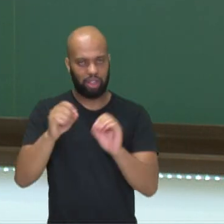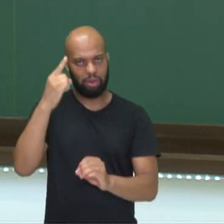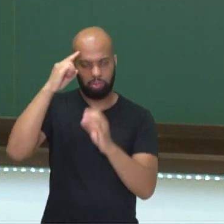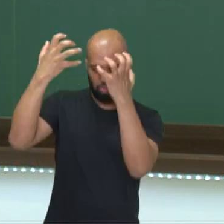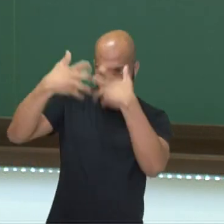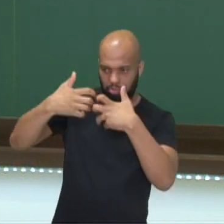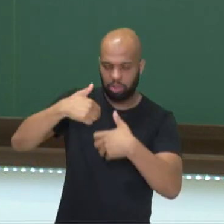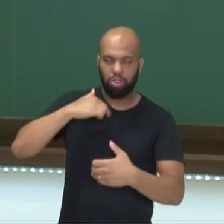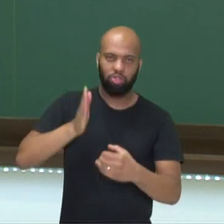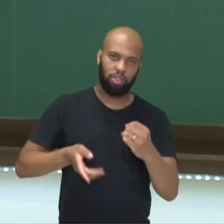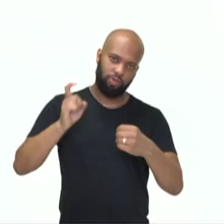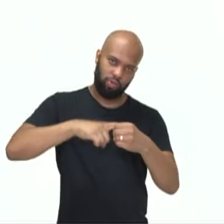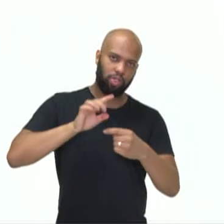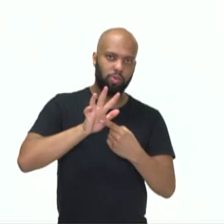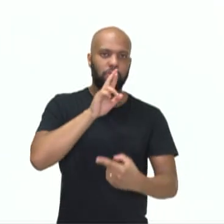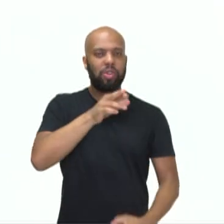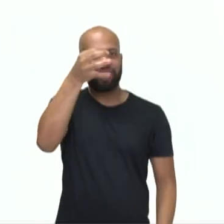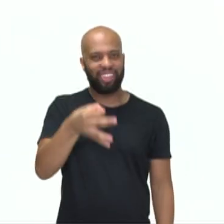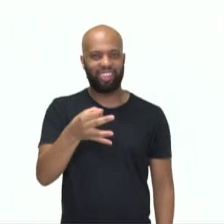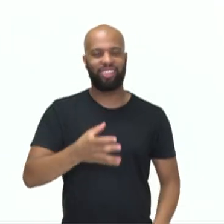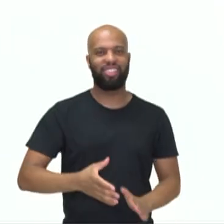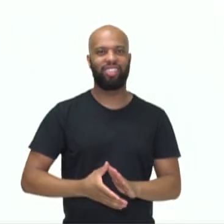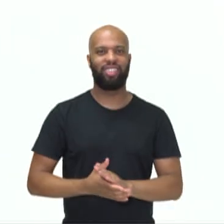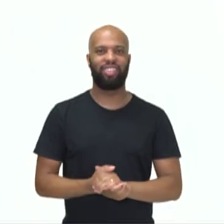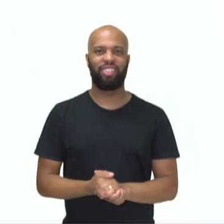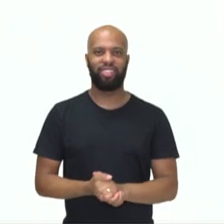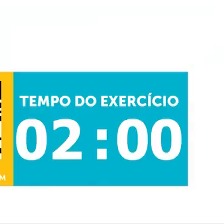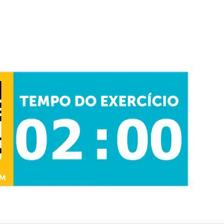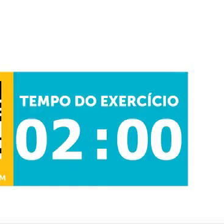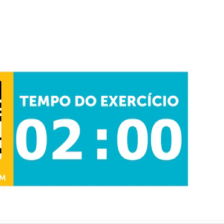um pouquinho e a gente já volta com a resposta.